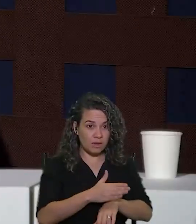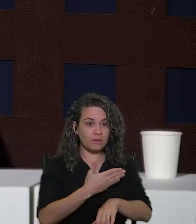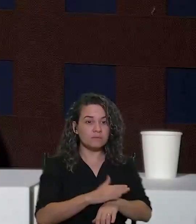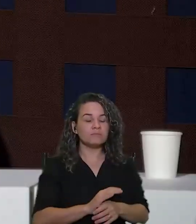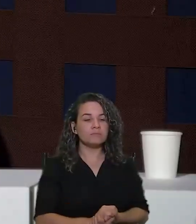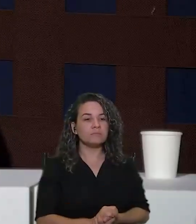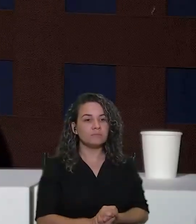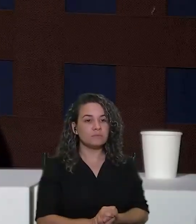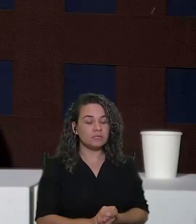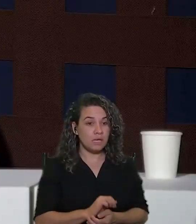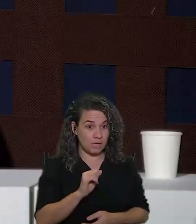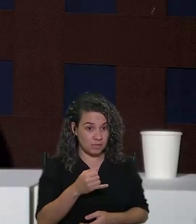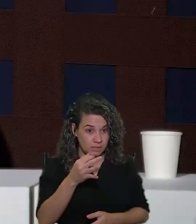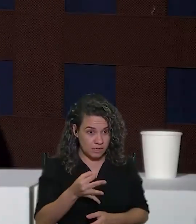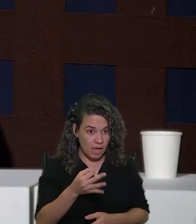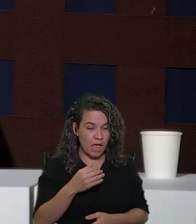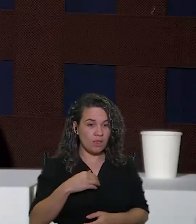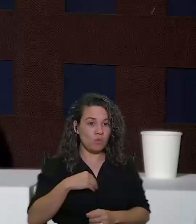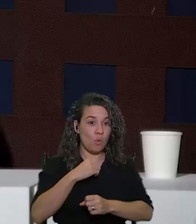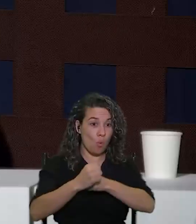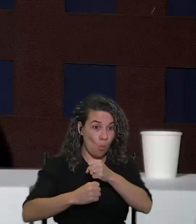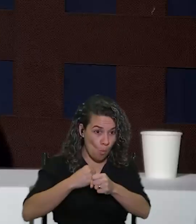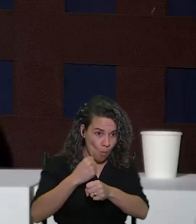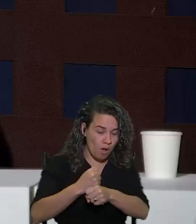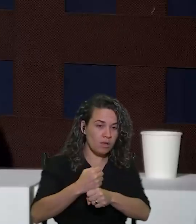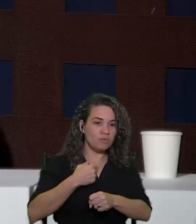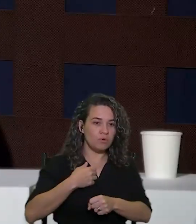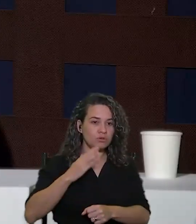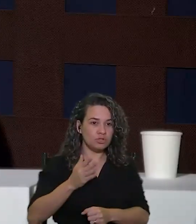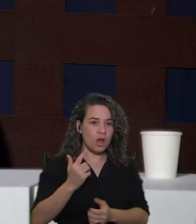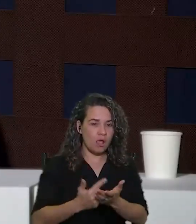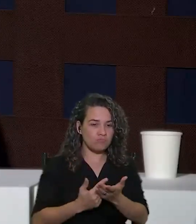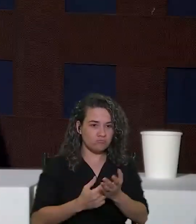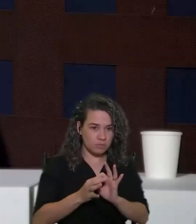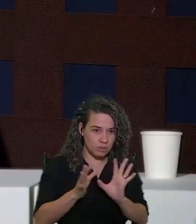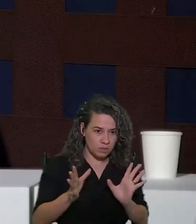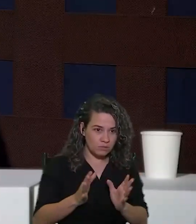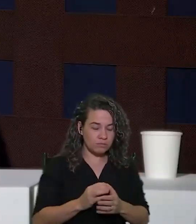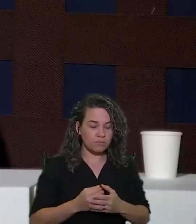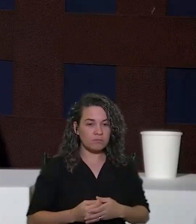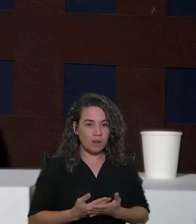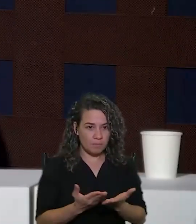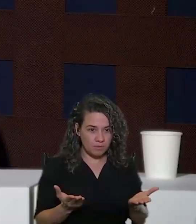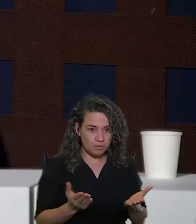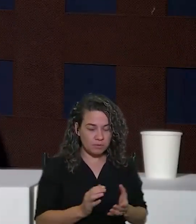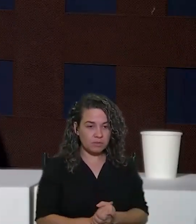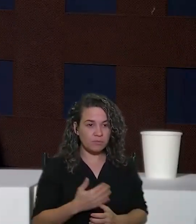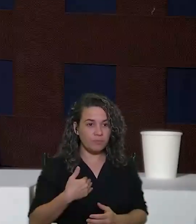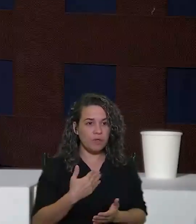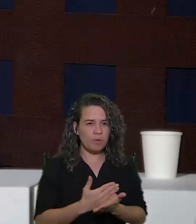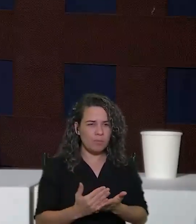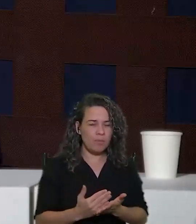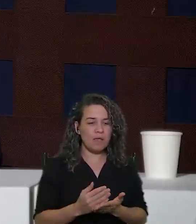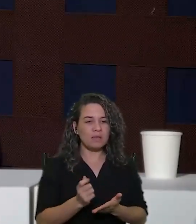vem, e eu comecei a entender que escrever teoria